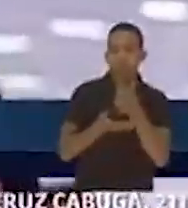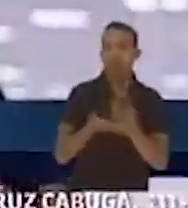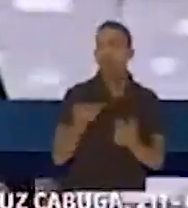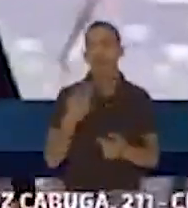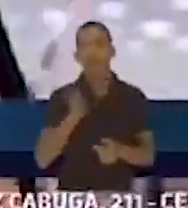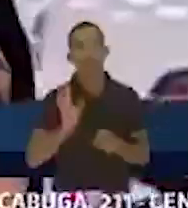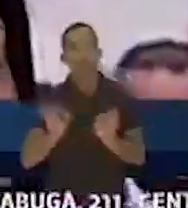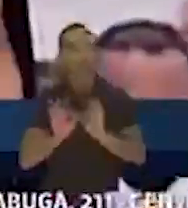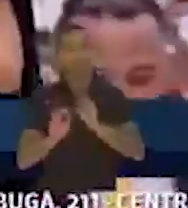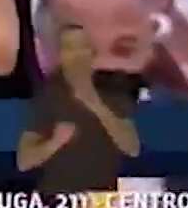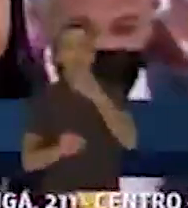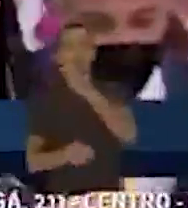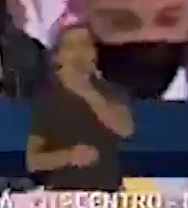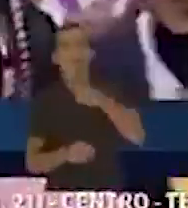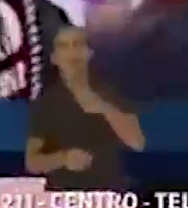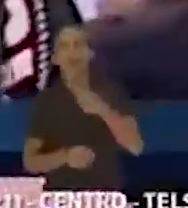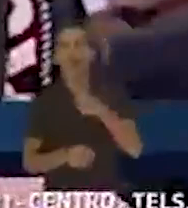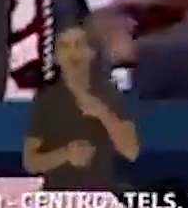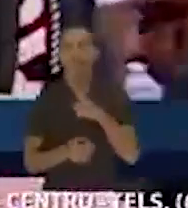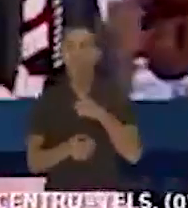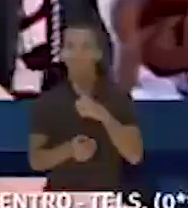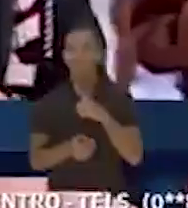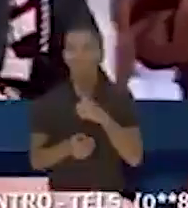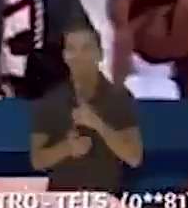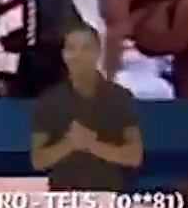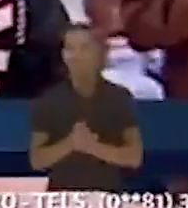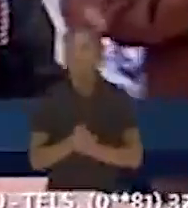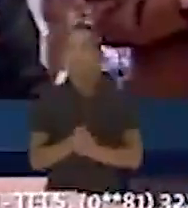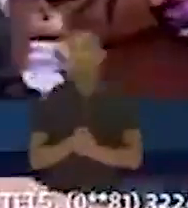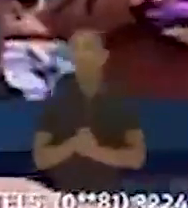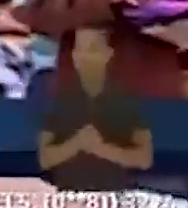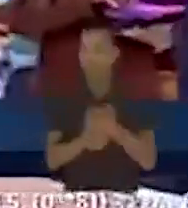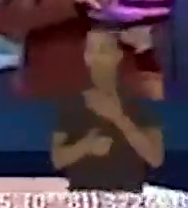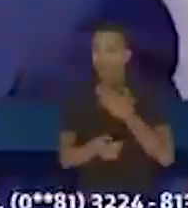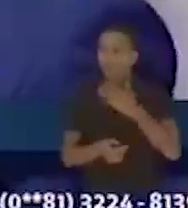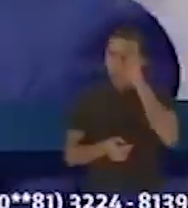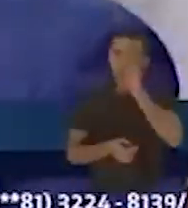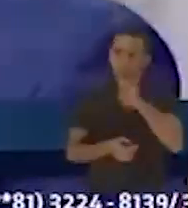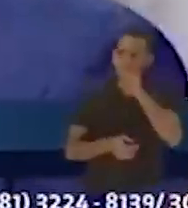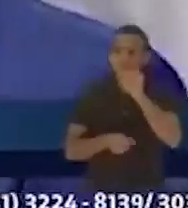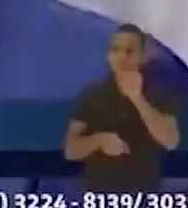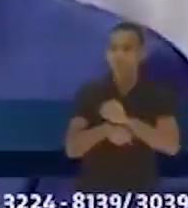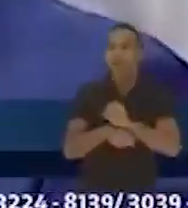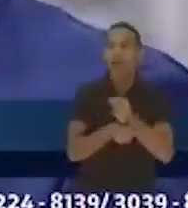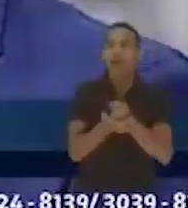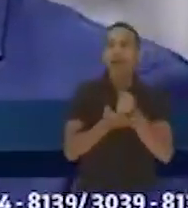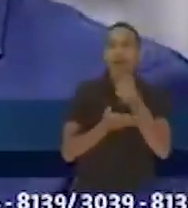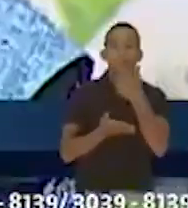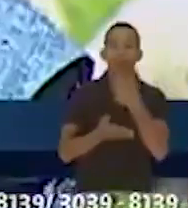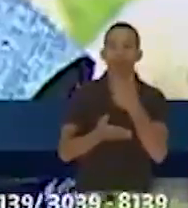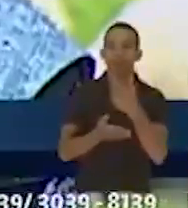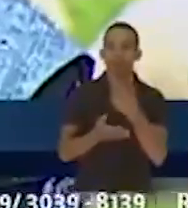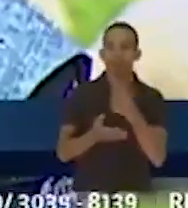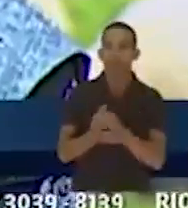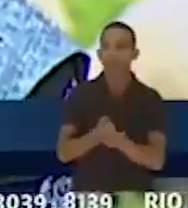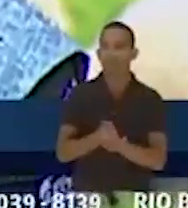mais. Nem eu, né? É verdade. Eu não mandei parar, não, mandei? Não, não. Ajuda nós aí que está gravando.